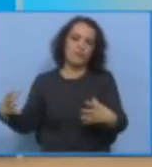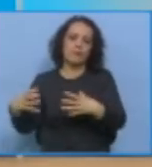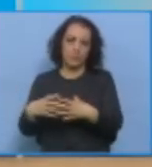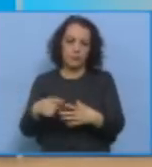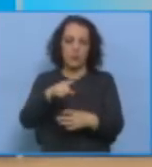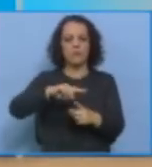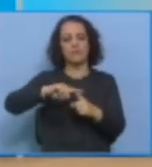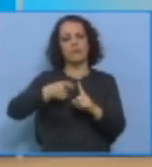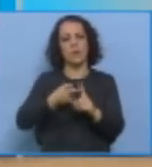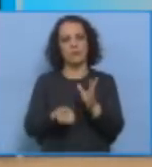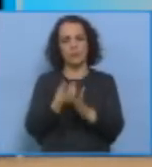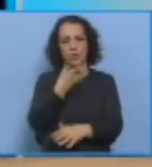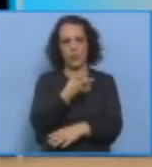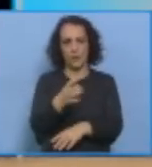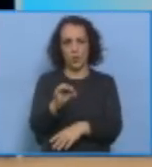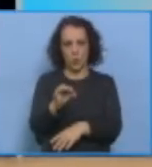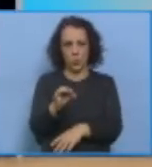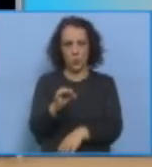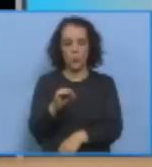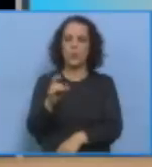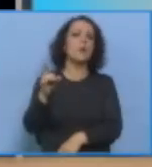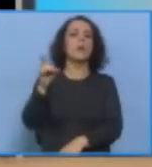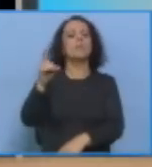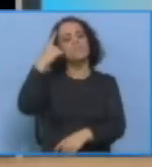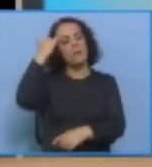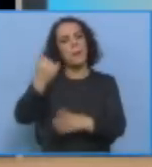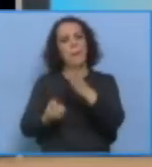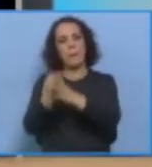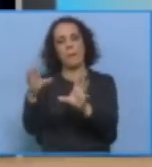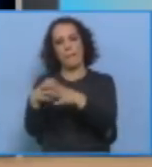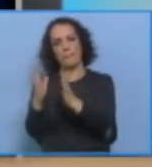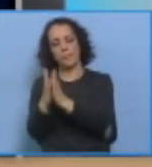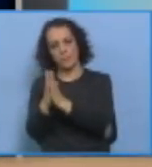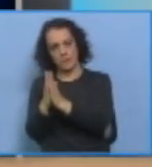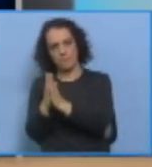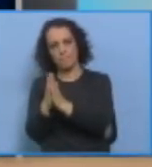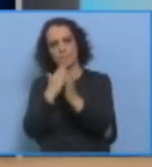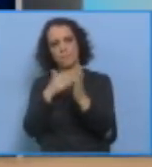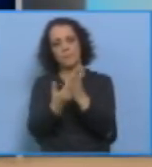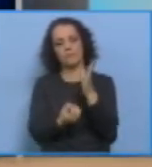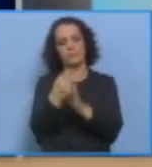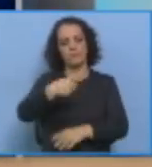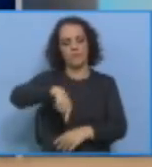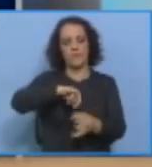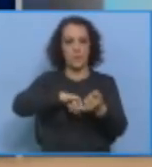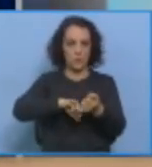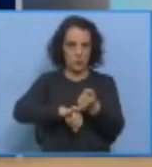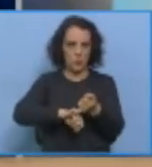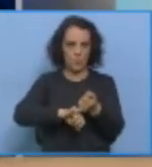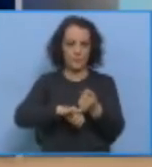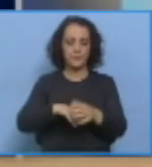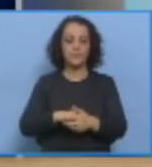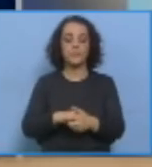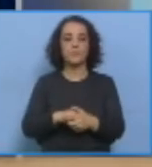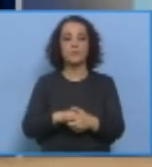não é? 95, 98, tivemos por iniciativa da Conferência Episcopal, este nascer desta associação.